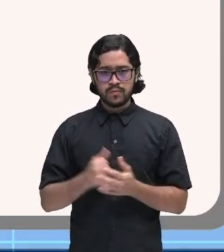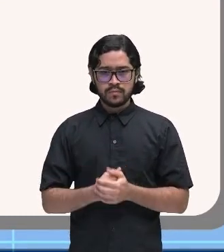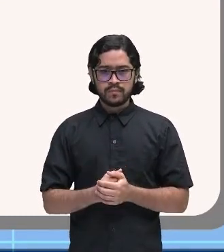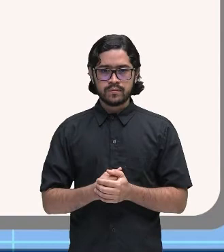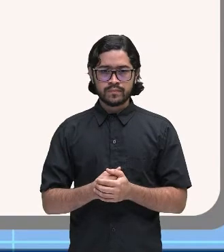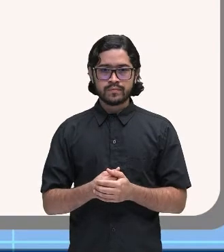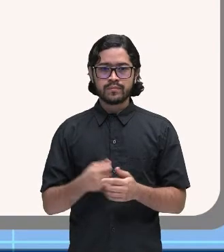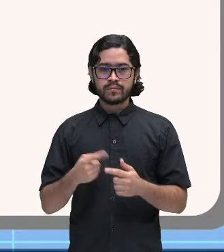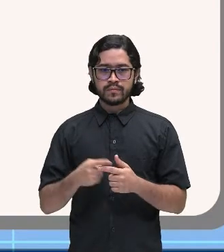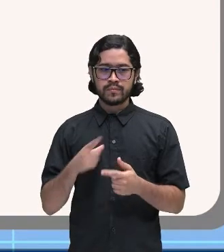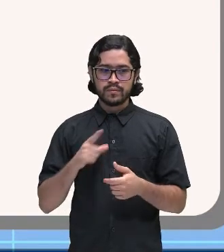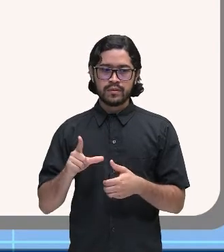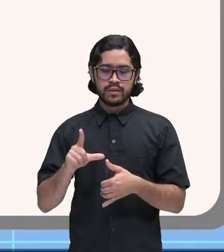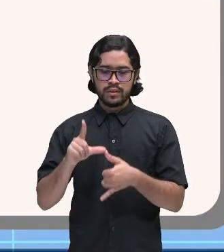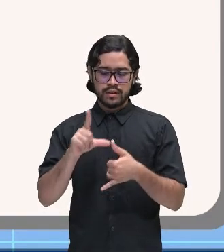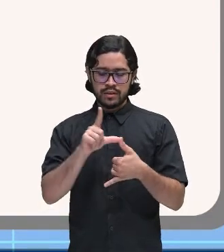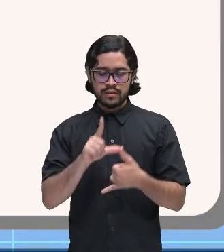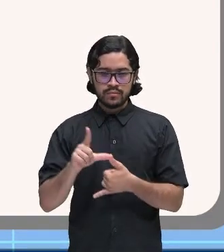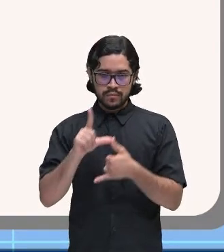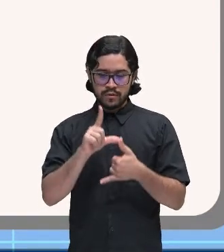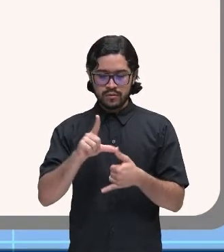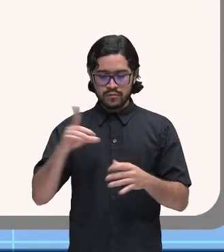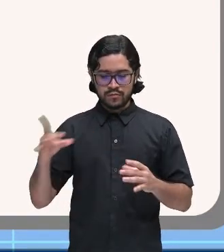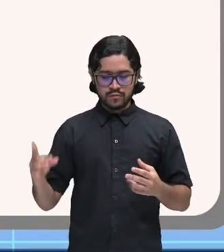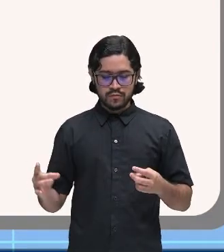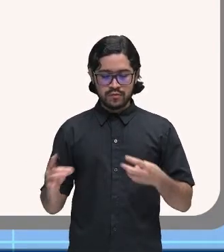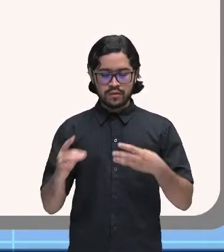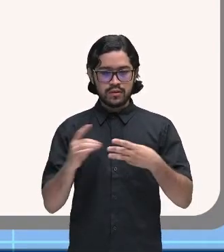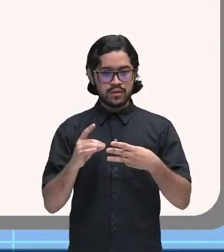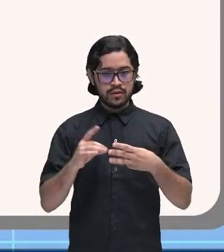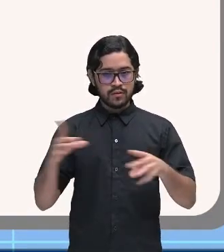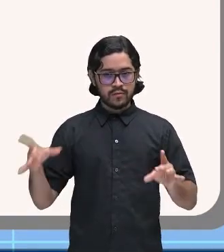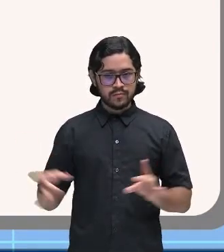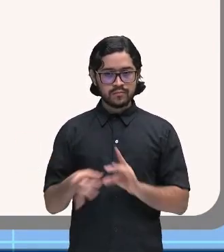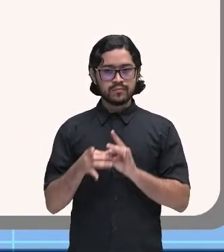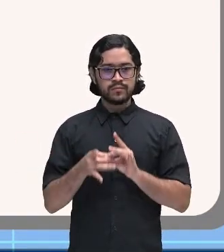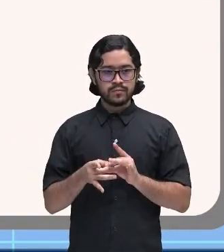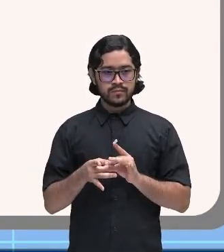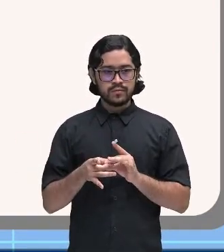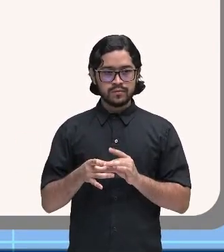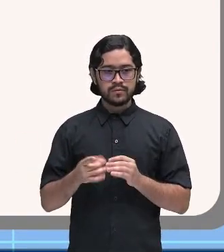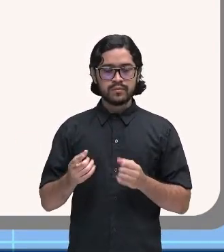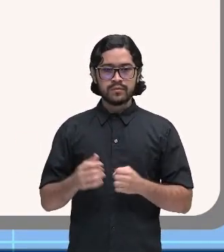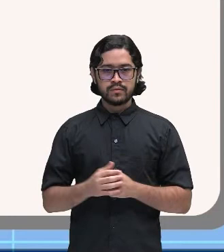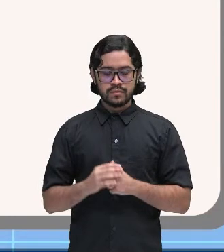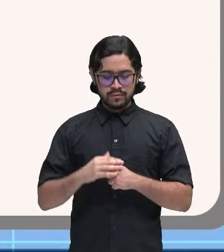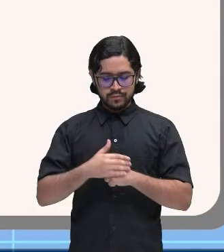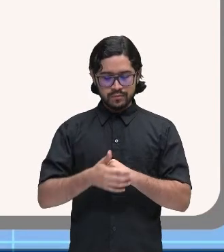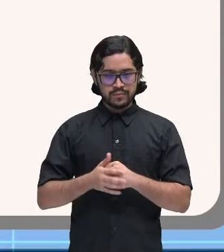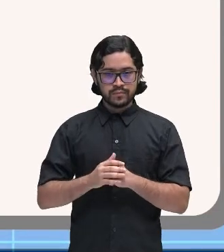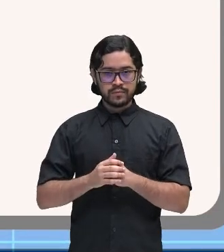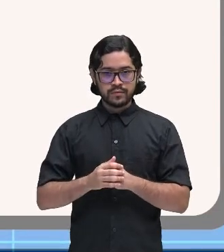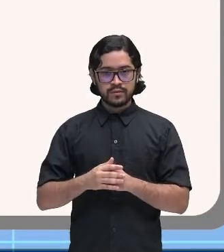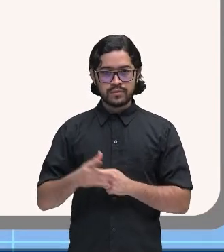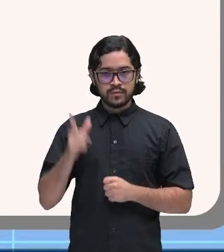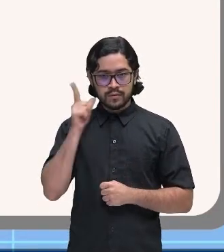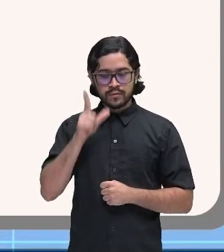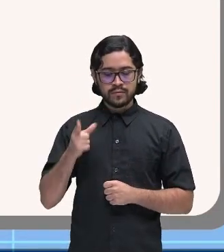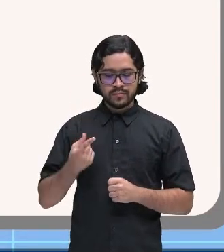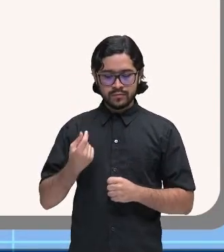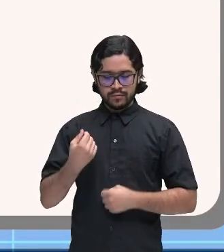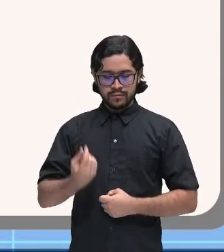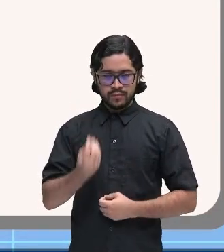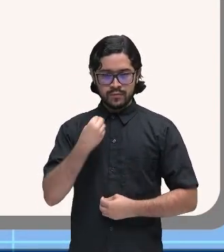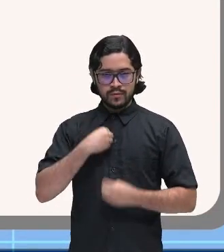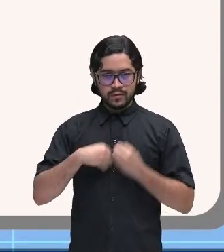da membrana celular, tá? Para os vasos linfáticos, que mais tarde farão ligação para o